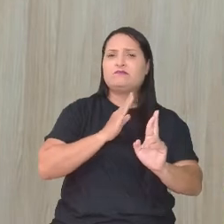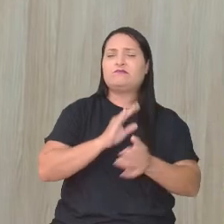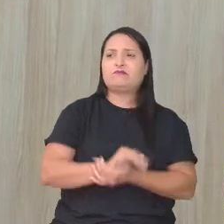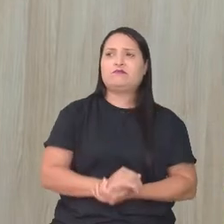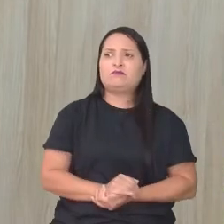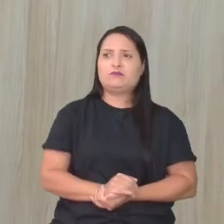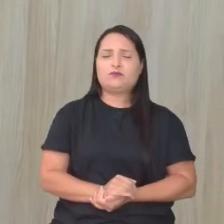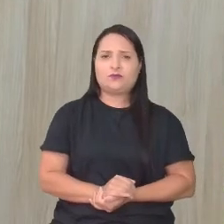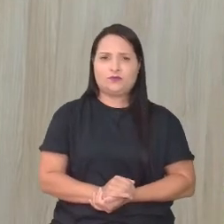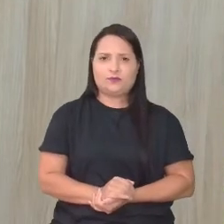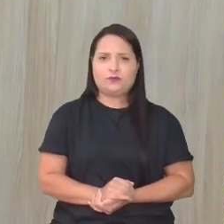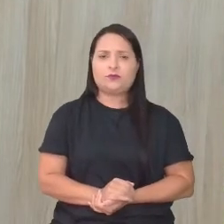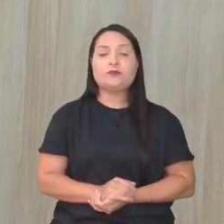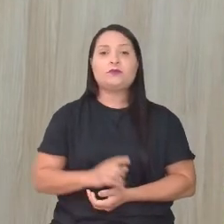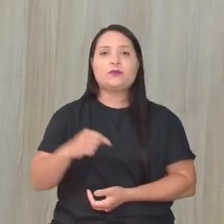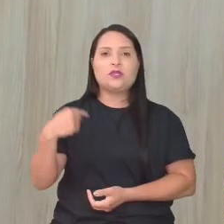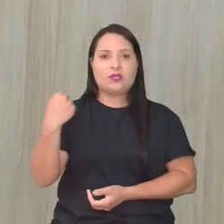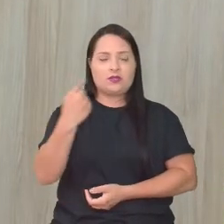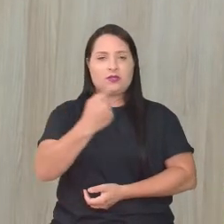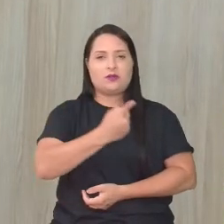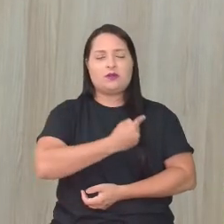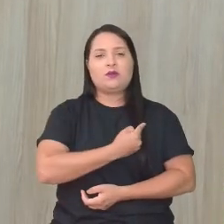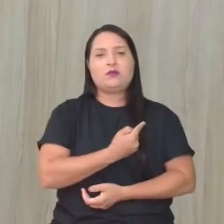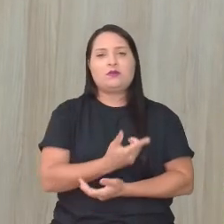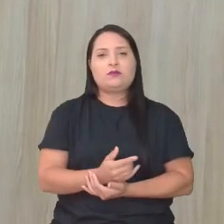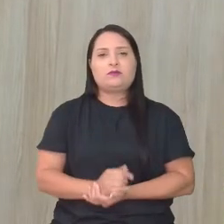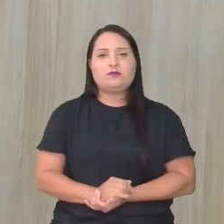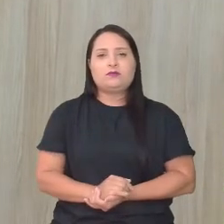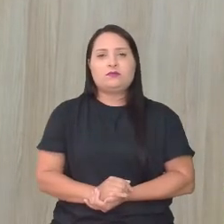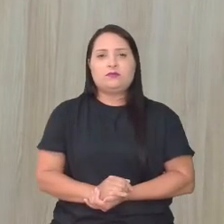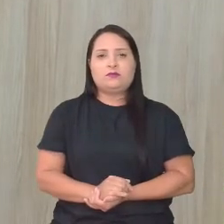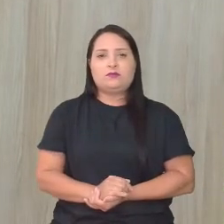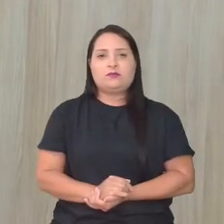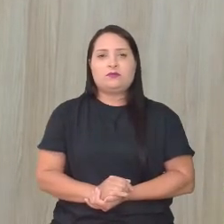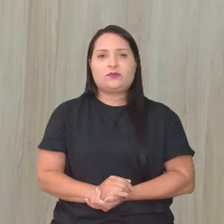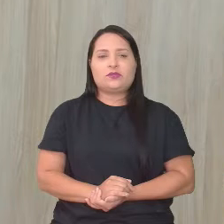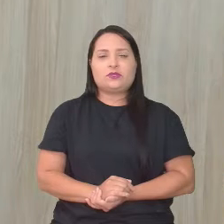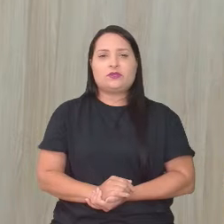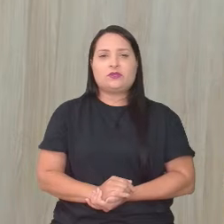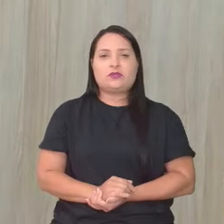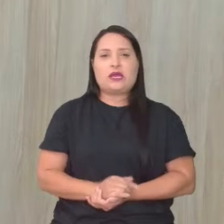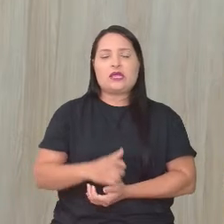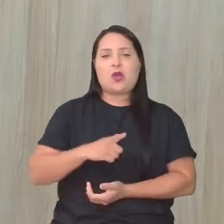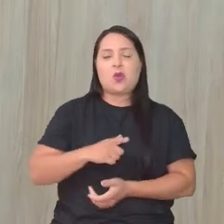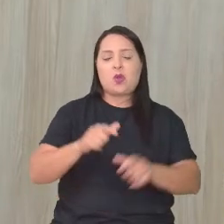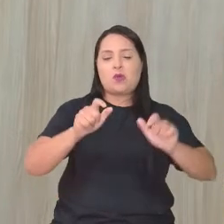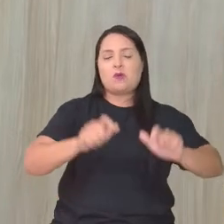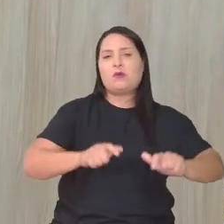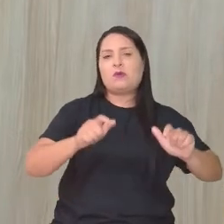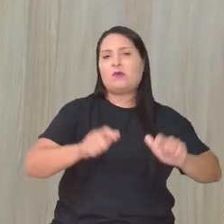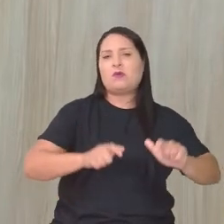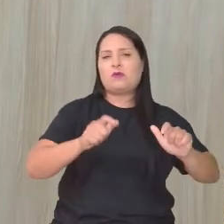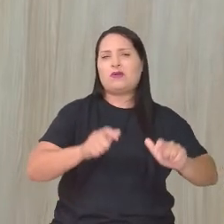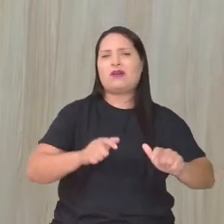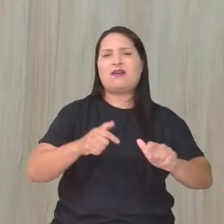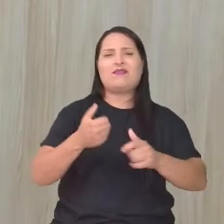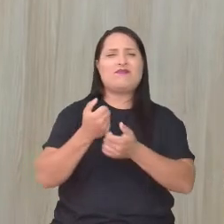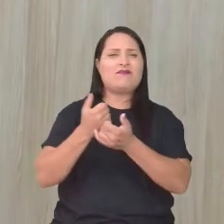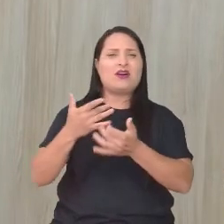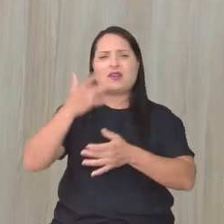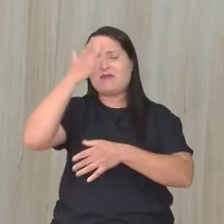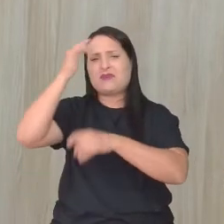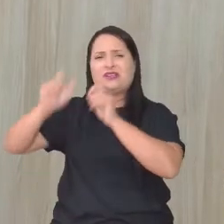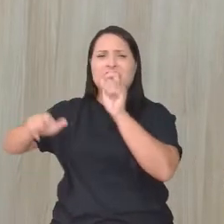sido, né, um dos lugares assim que vieram muitos esses povos, né, aprisionados para